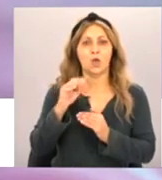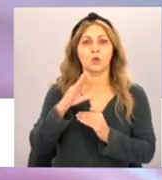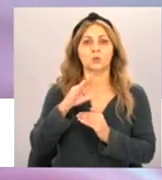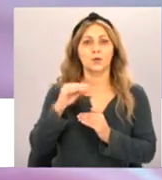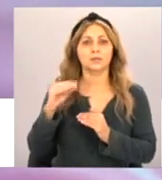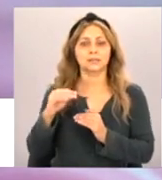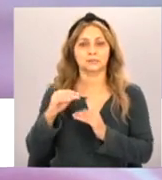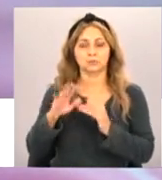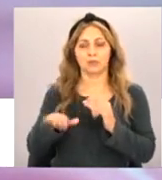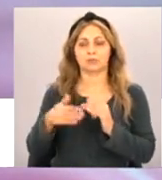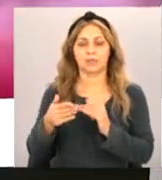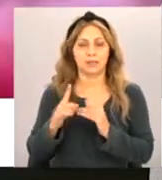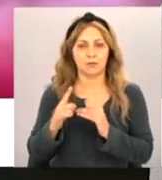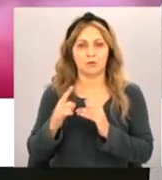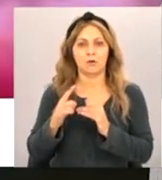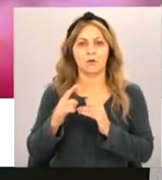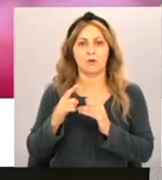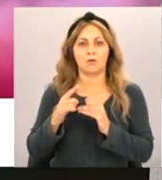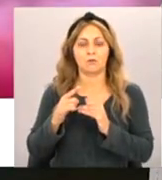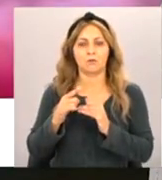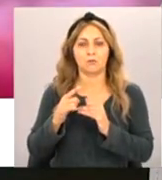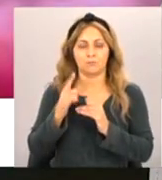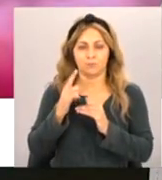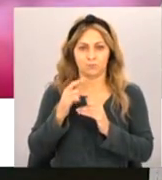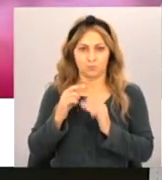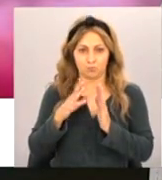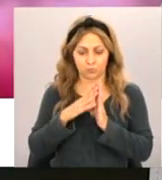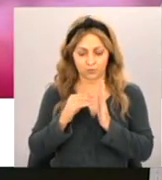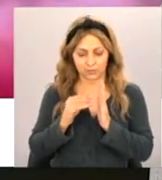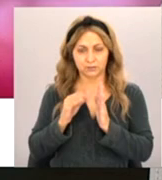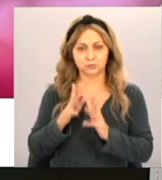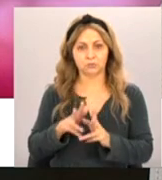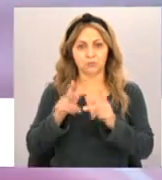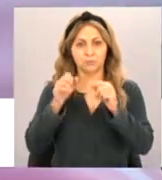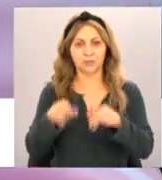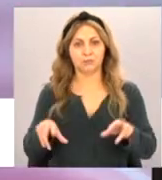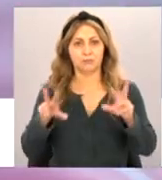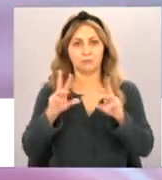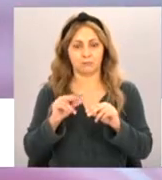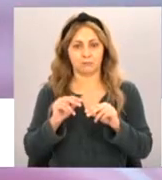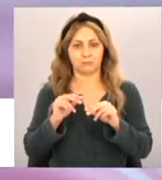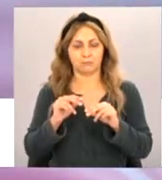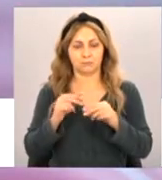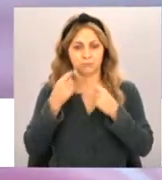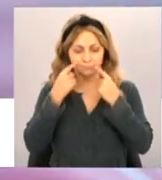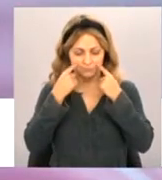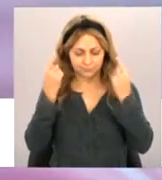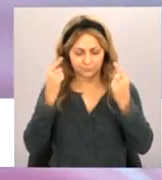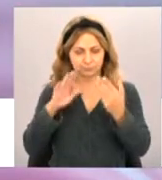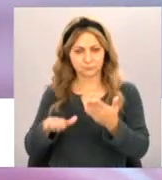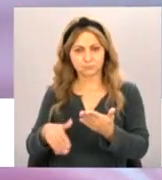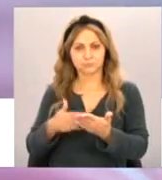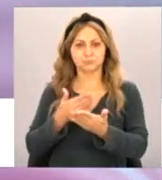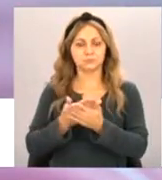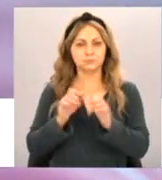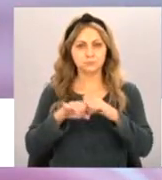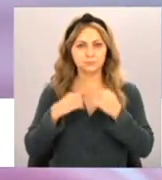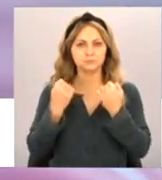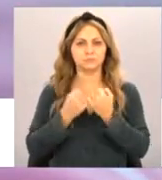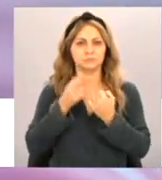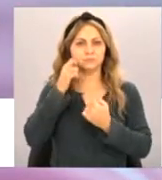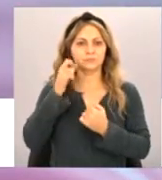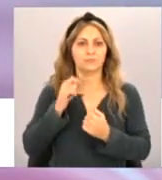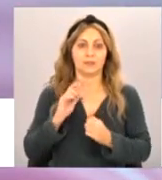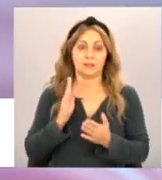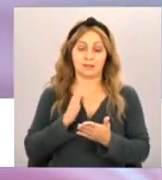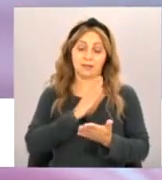do que isso um novo nível de desenvolvimento para o país apresentado e participado pela sociedade civil até o